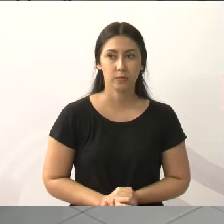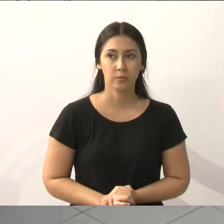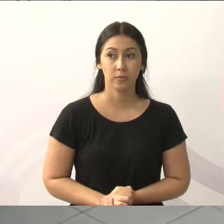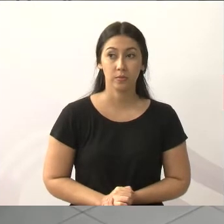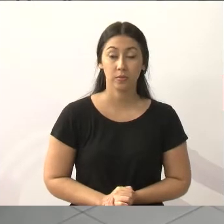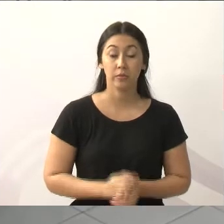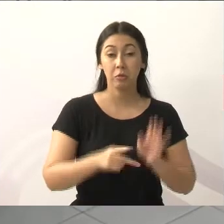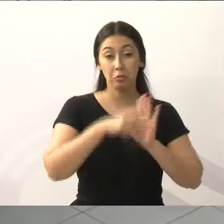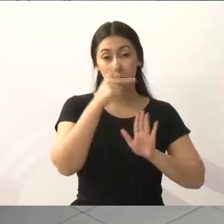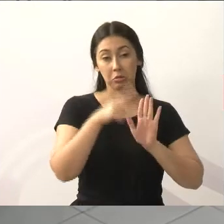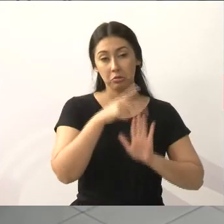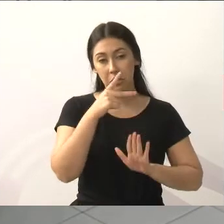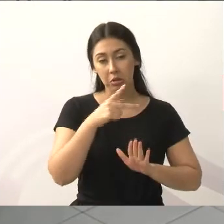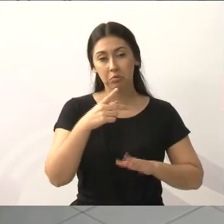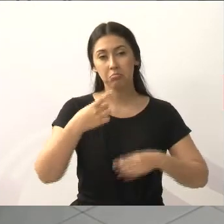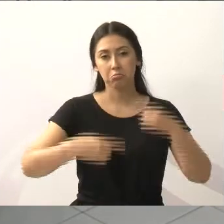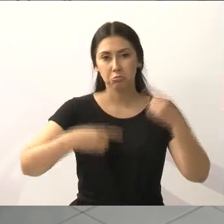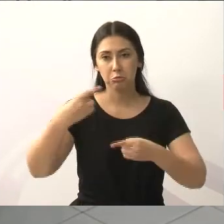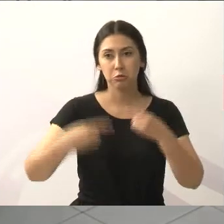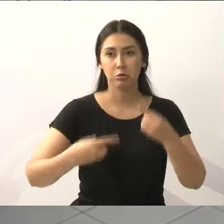O projeto continua em discussão.